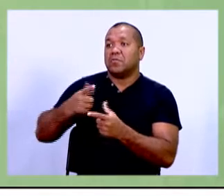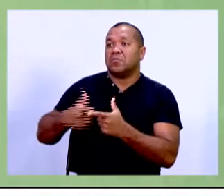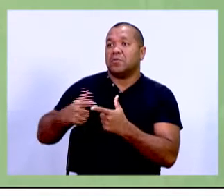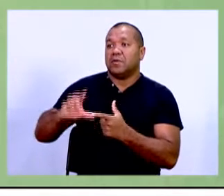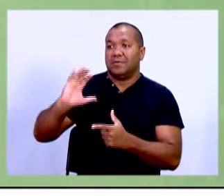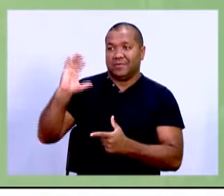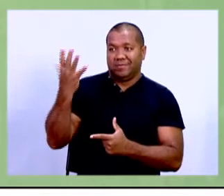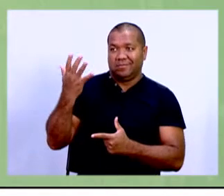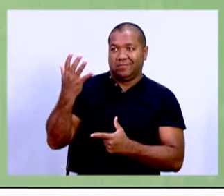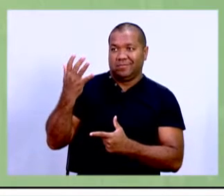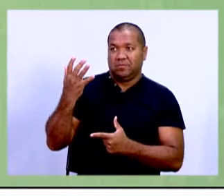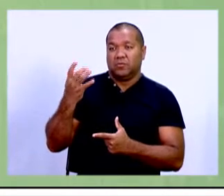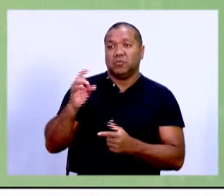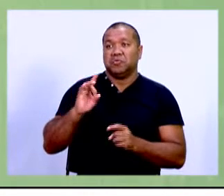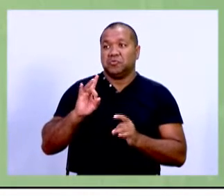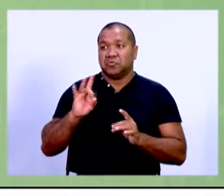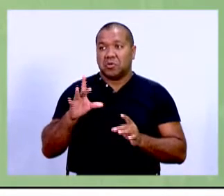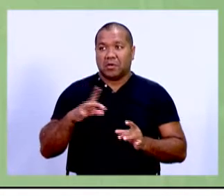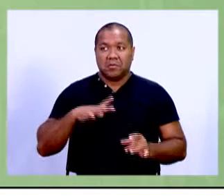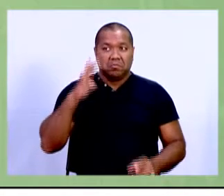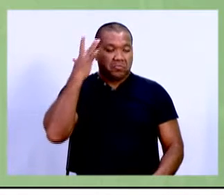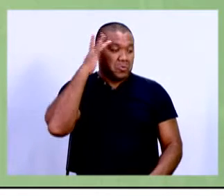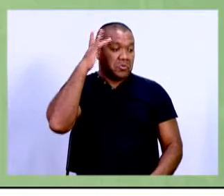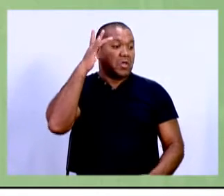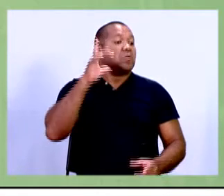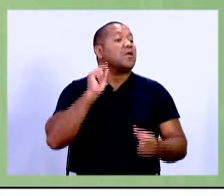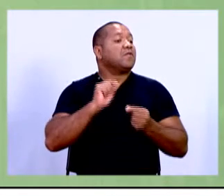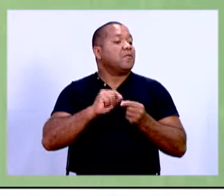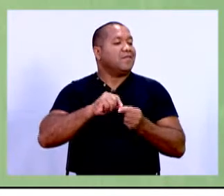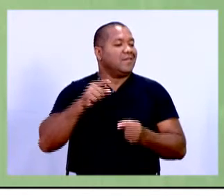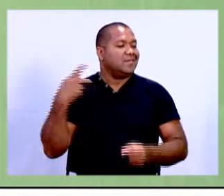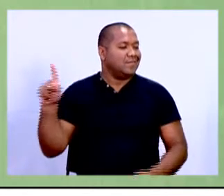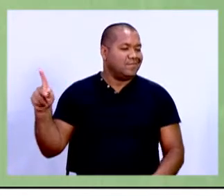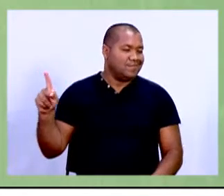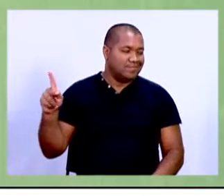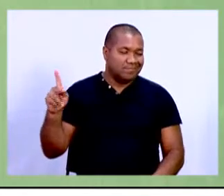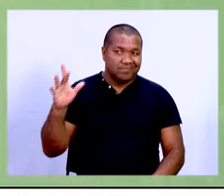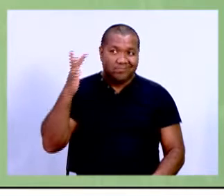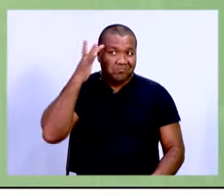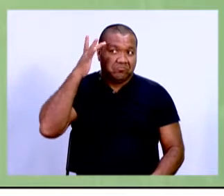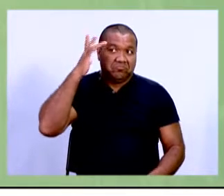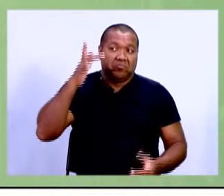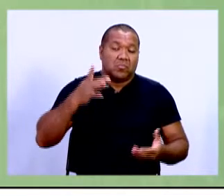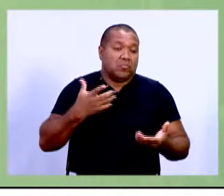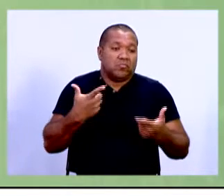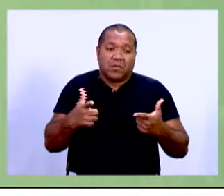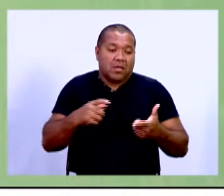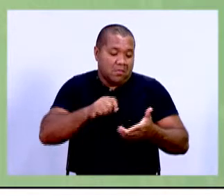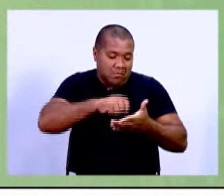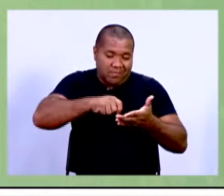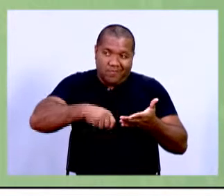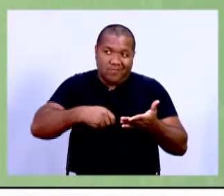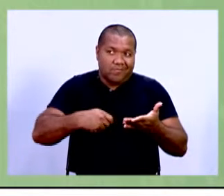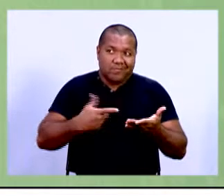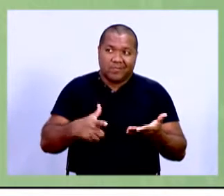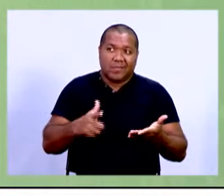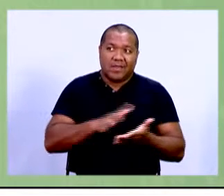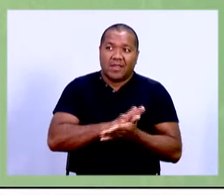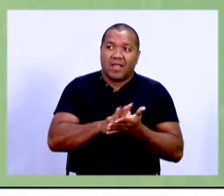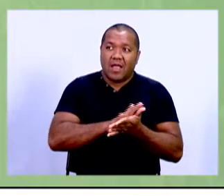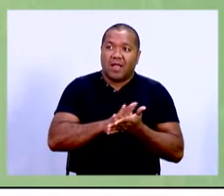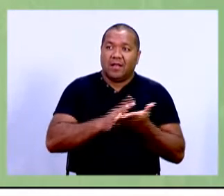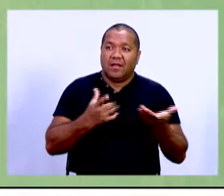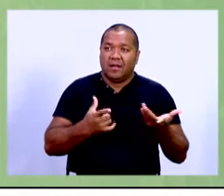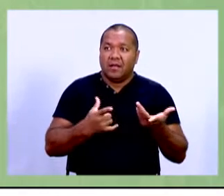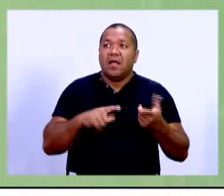resolvido. Porém, não se sabe exatamente o que foi feito, pois não tenho o controle disso. Prefiro que o